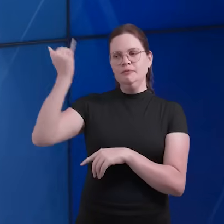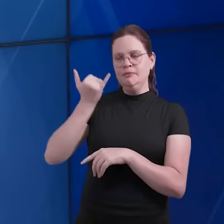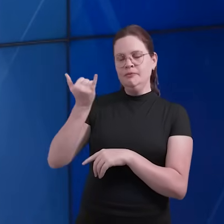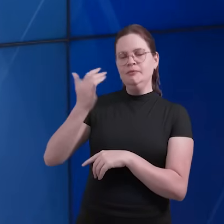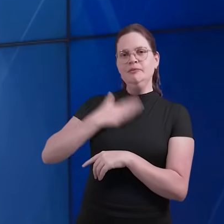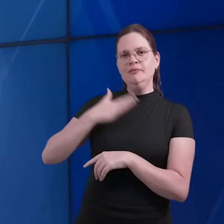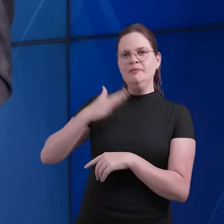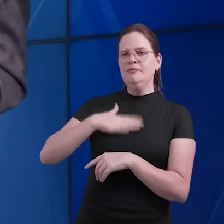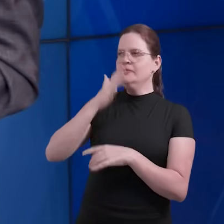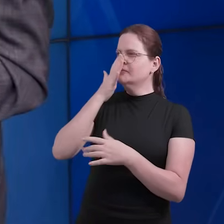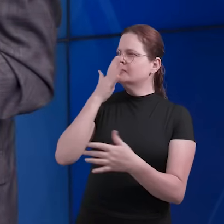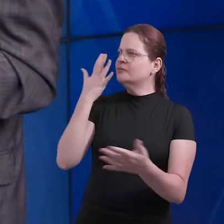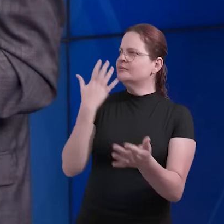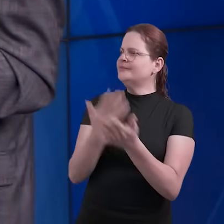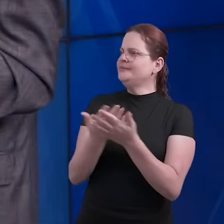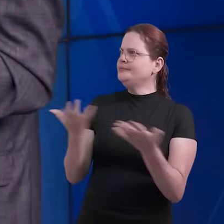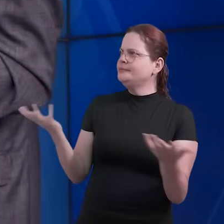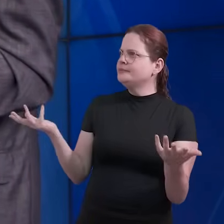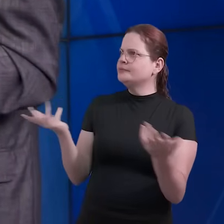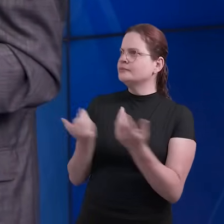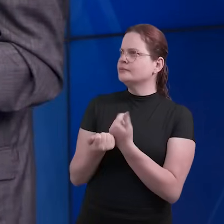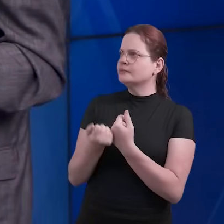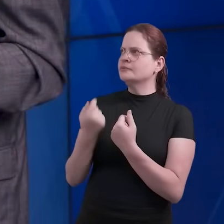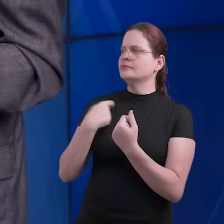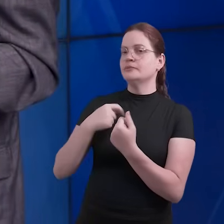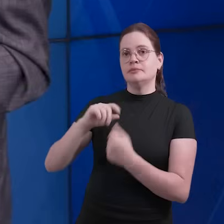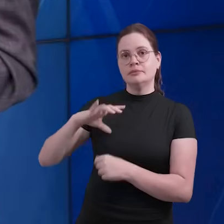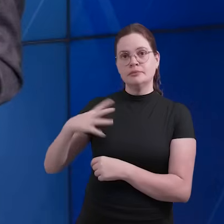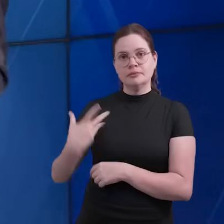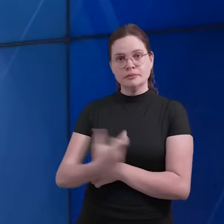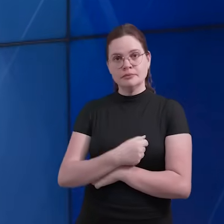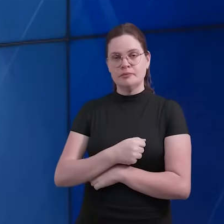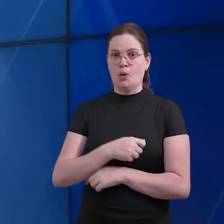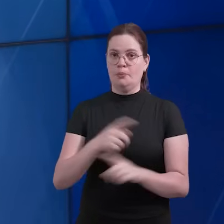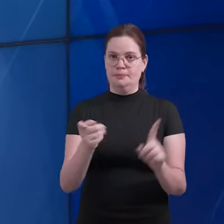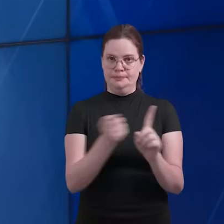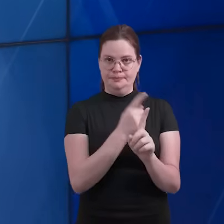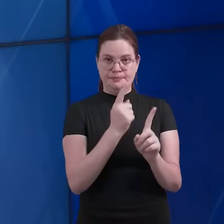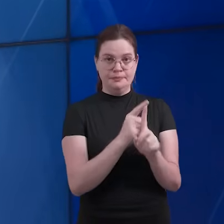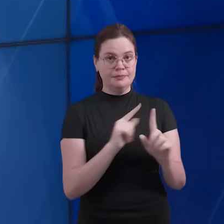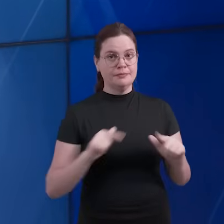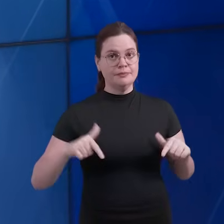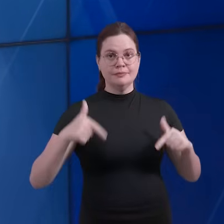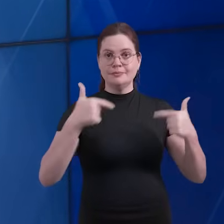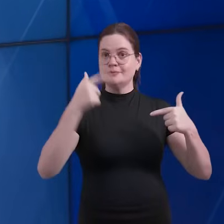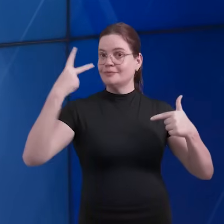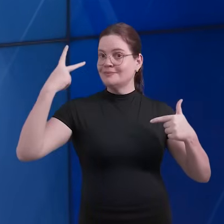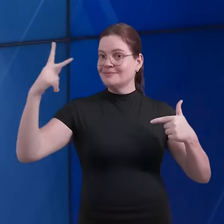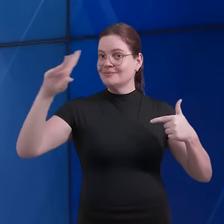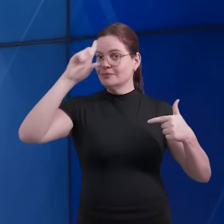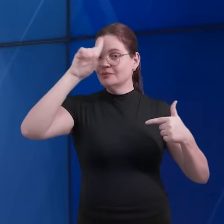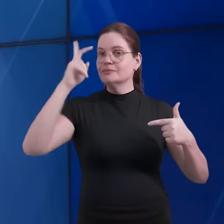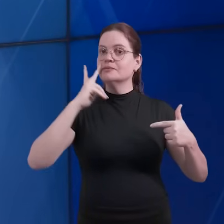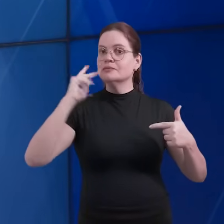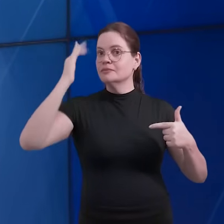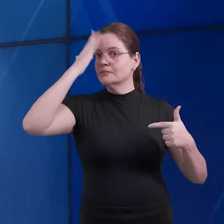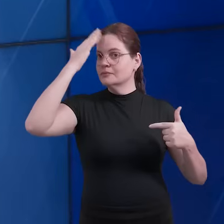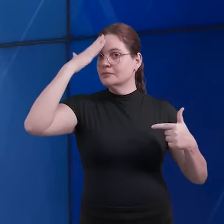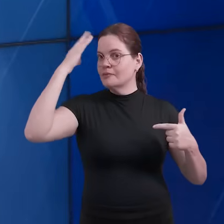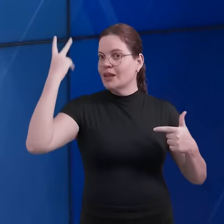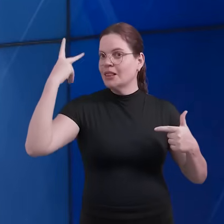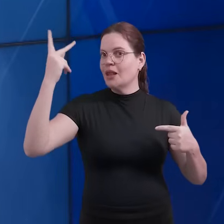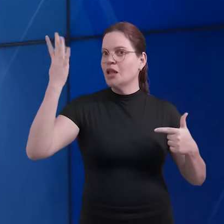num segundo momento desse projeto de salvação. Repetindo, o primeiro momento é um ato. Deus Pai elegeu lá